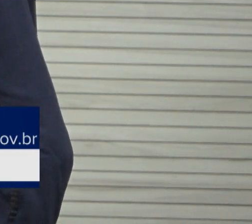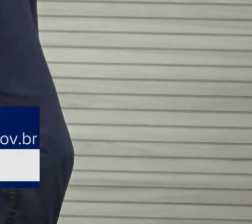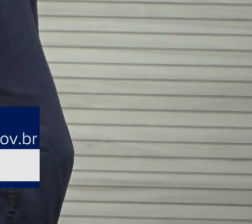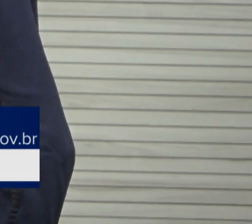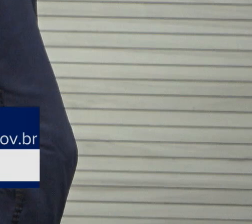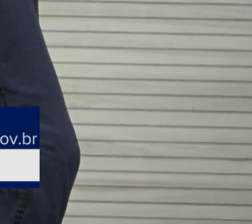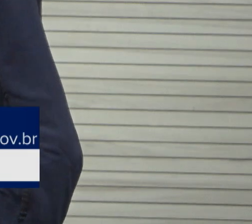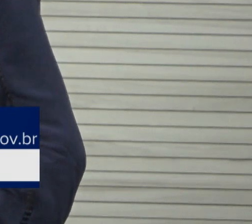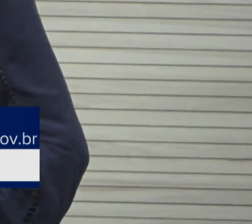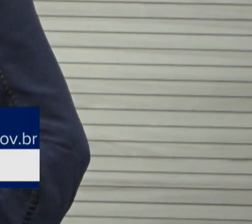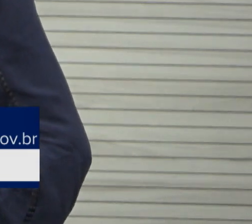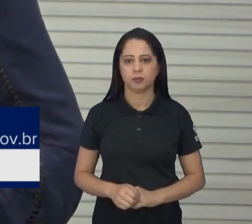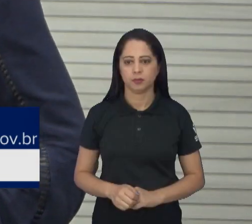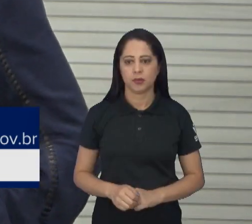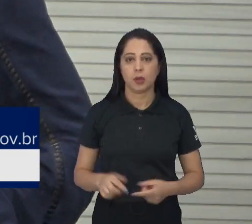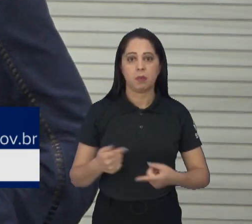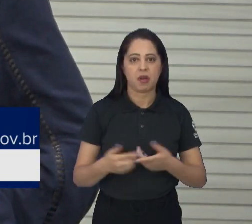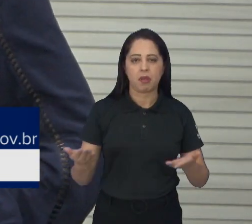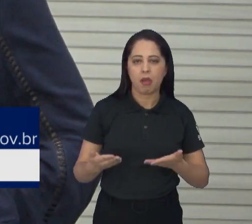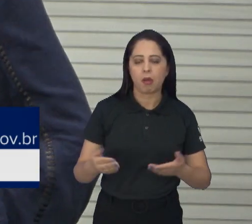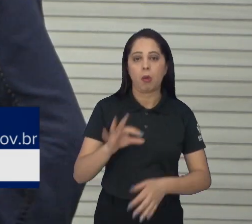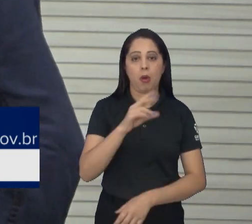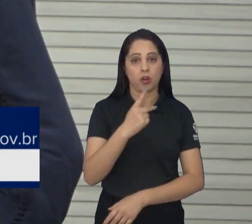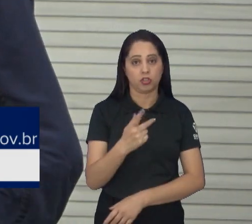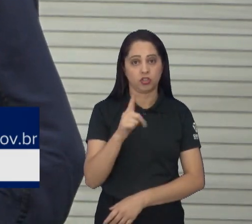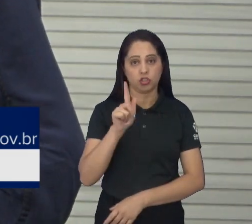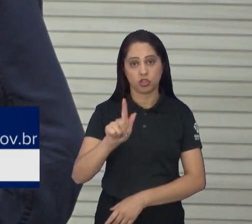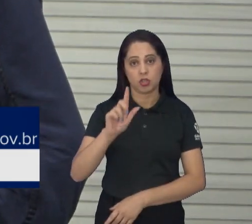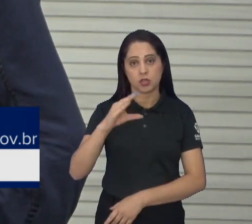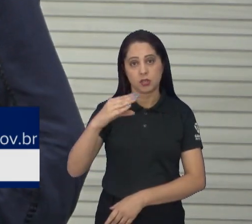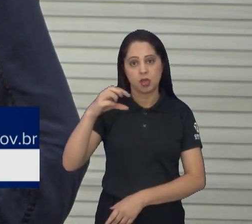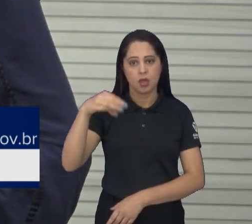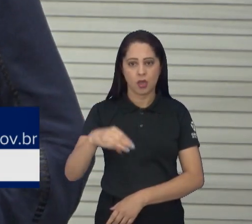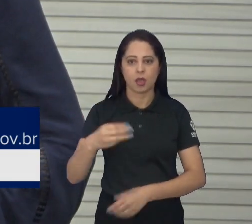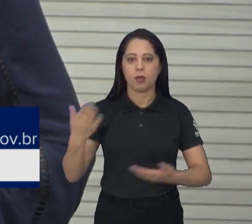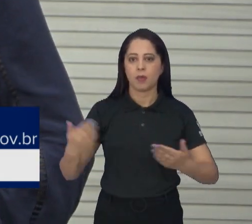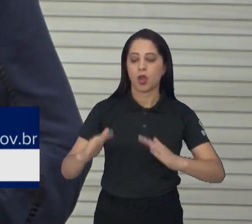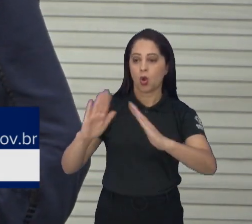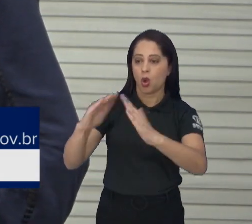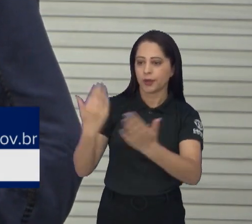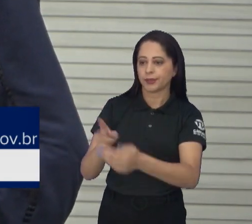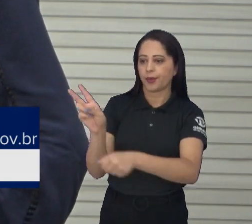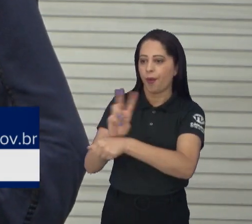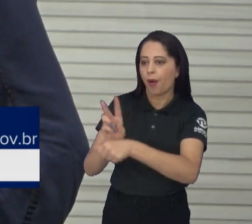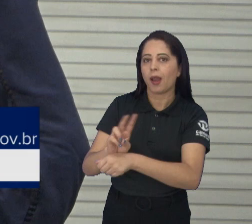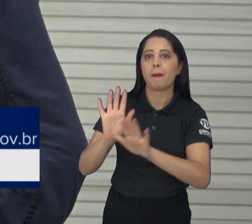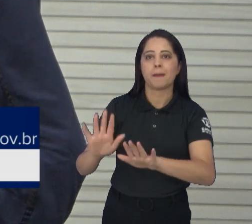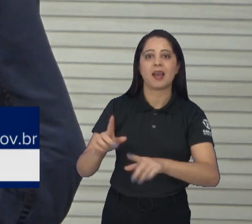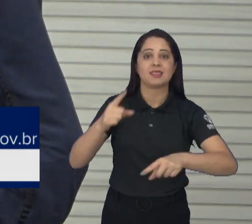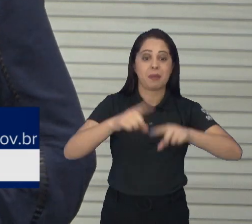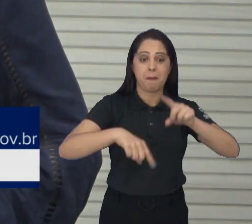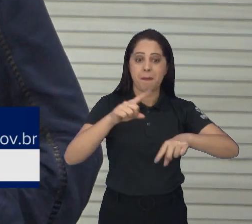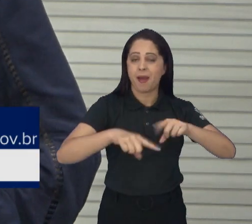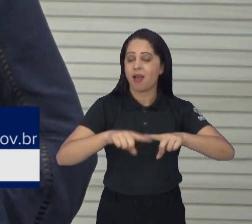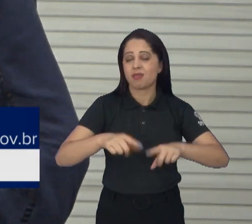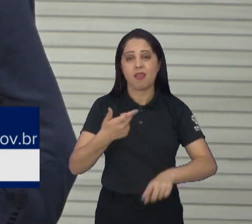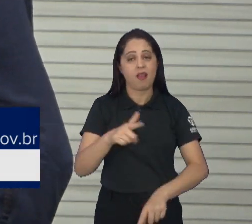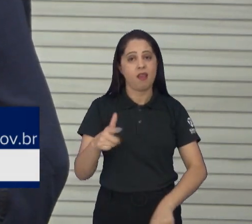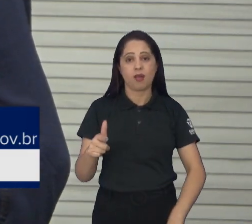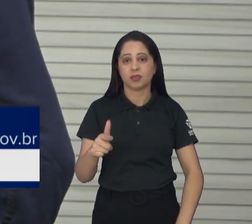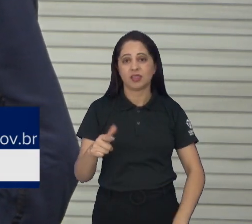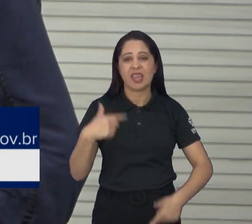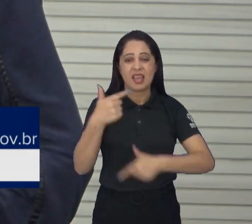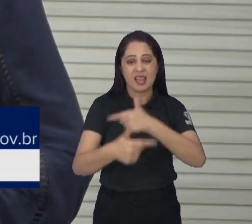fazer um policiamento, retaguarda em escolas, sem equipamento, trabalhando 12